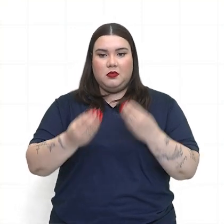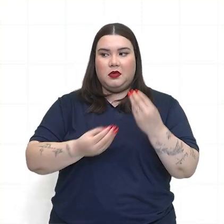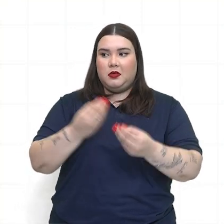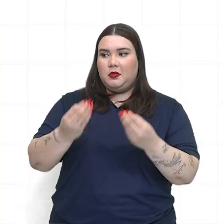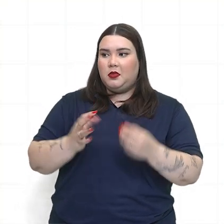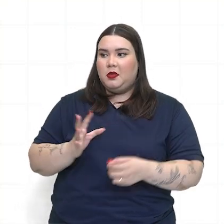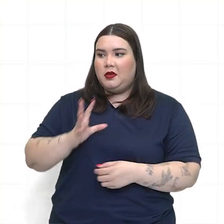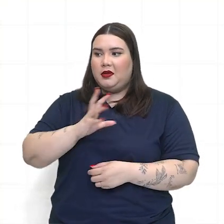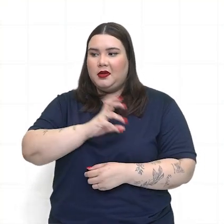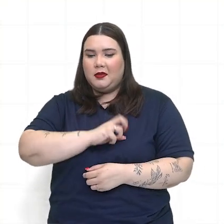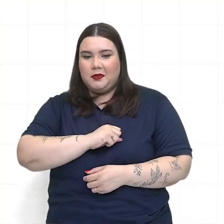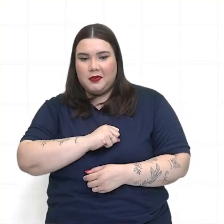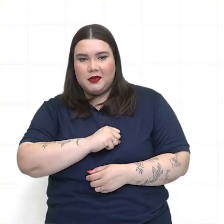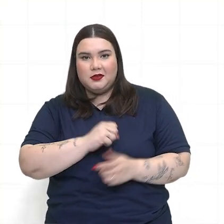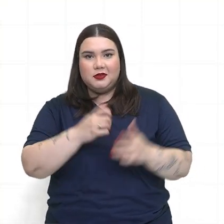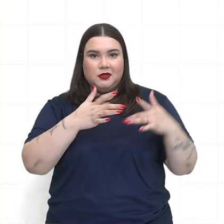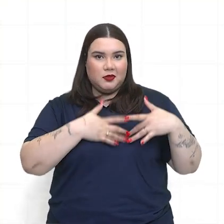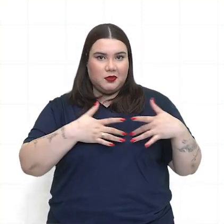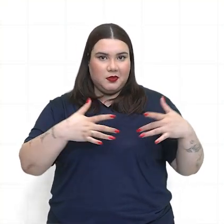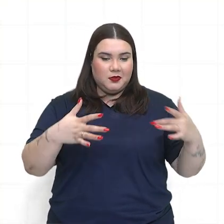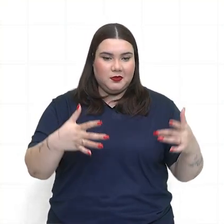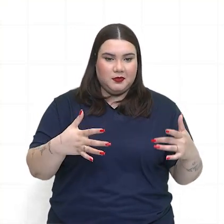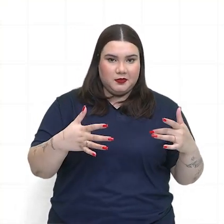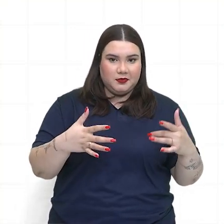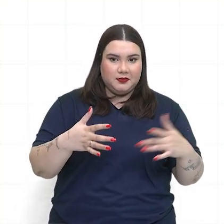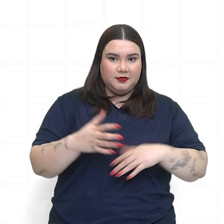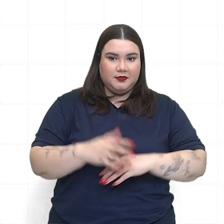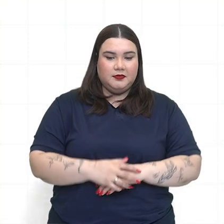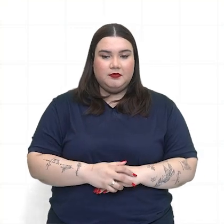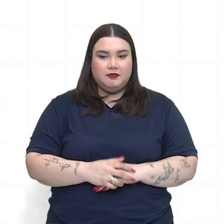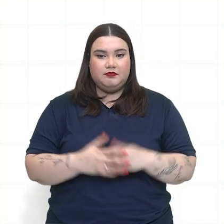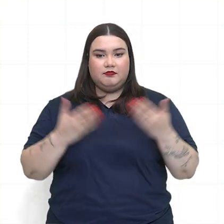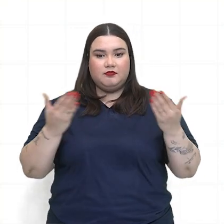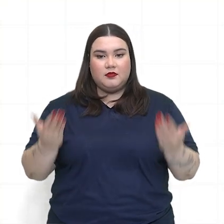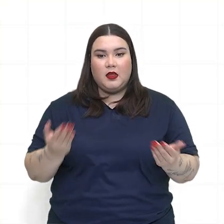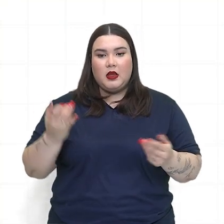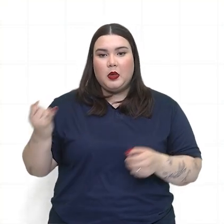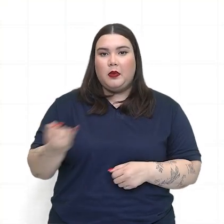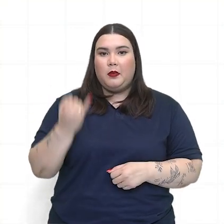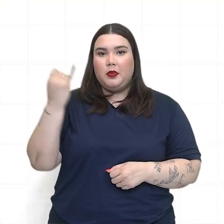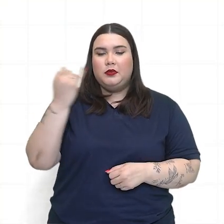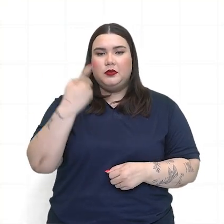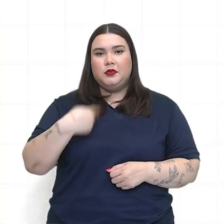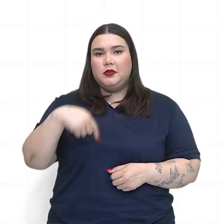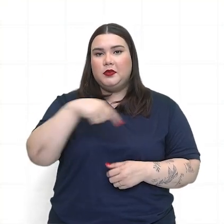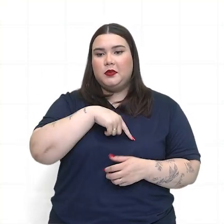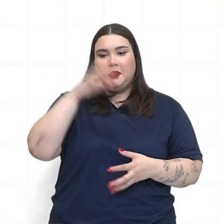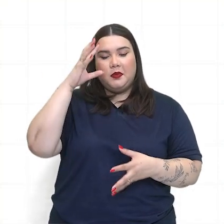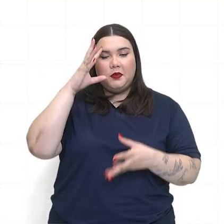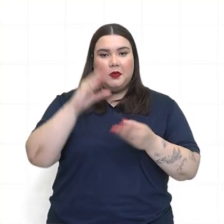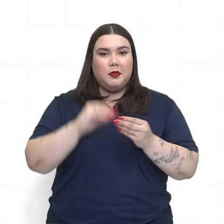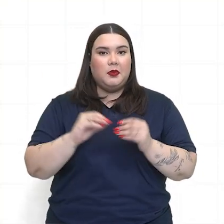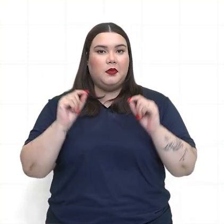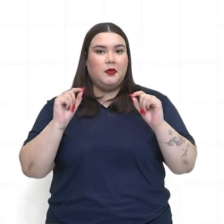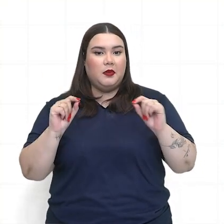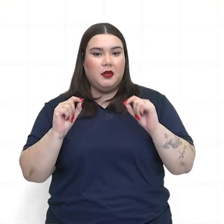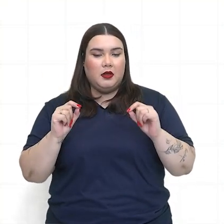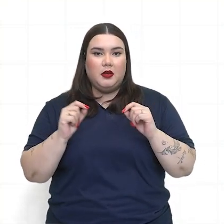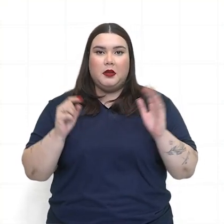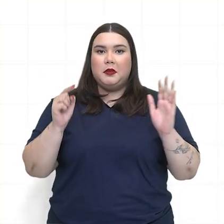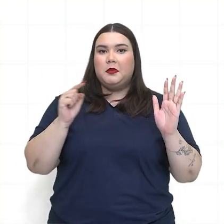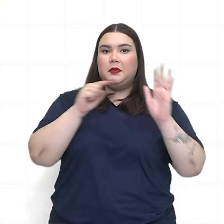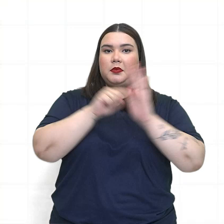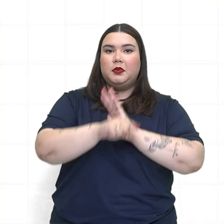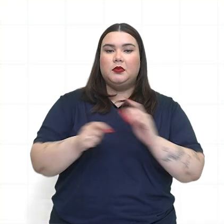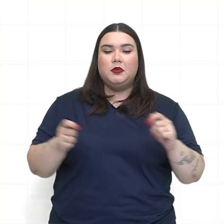universais como o amor e a compaixão. Então, o que é importante nós entendermos para responder